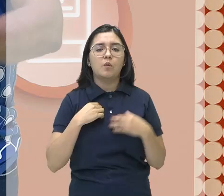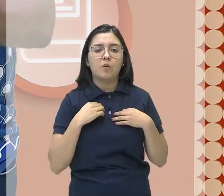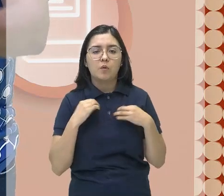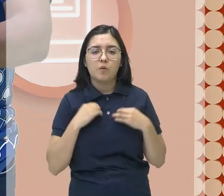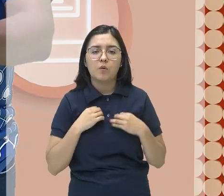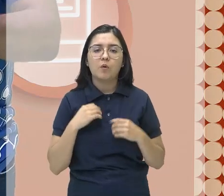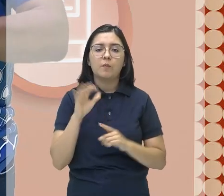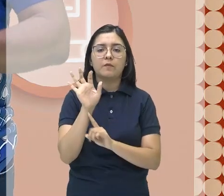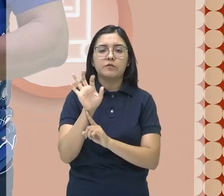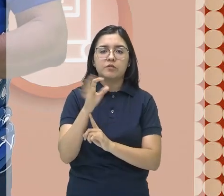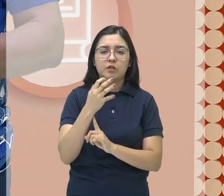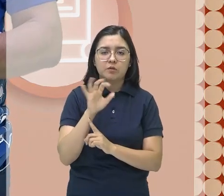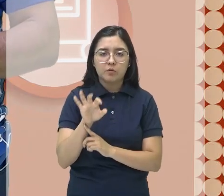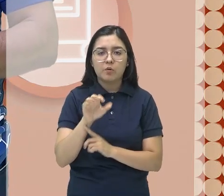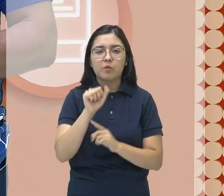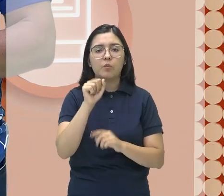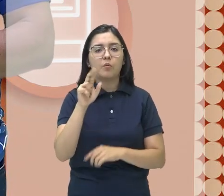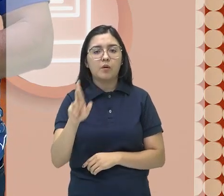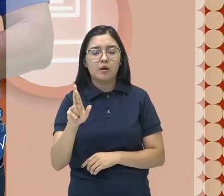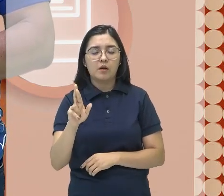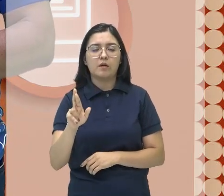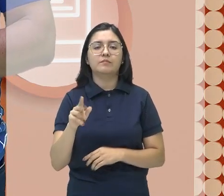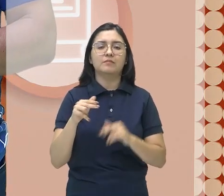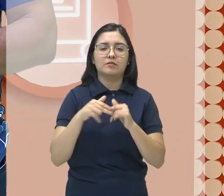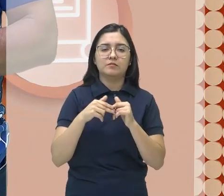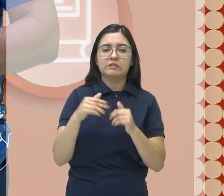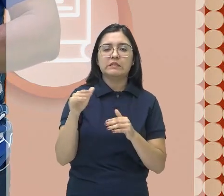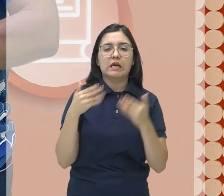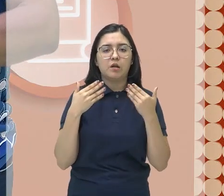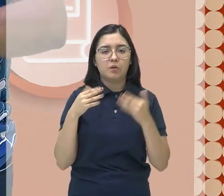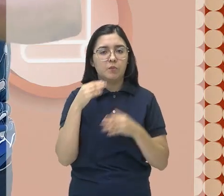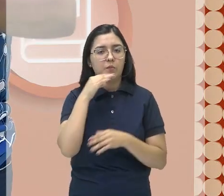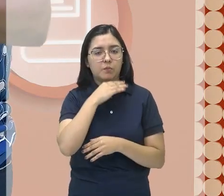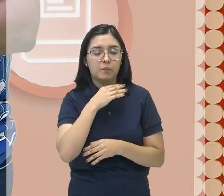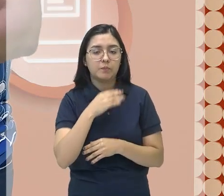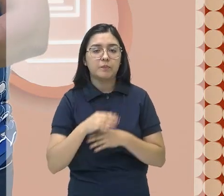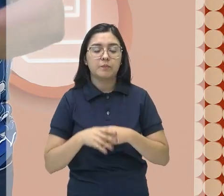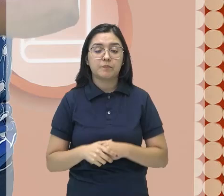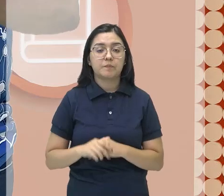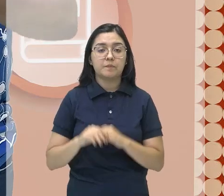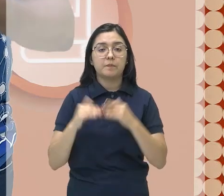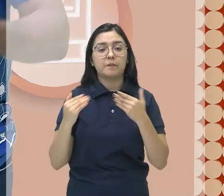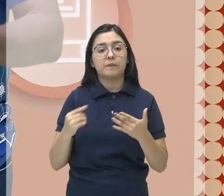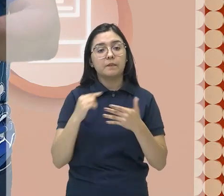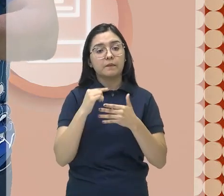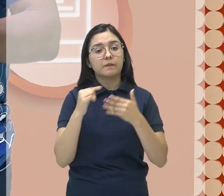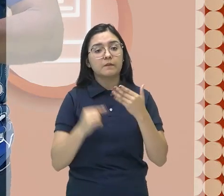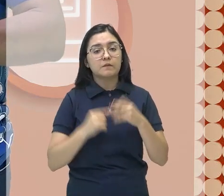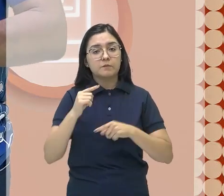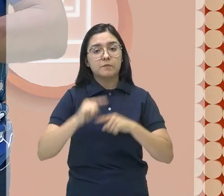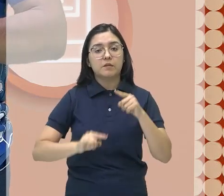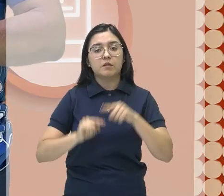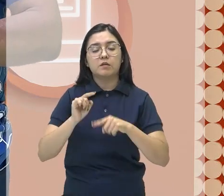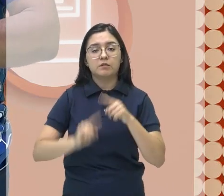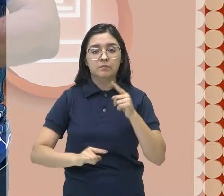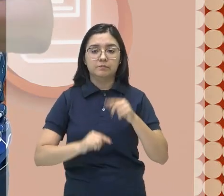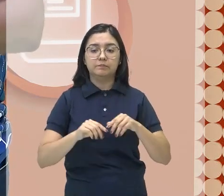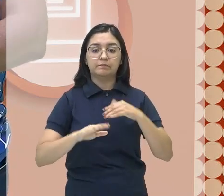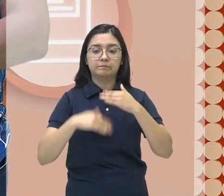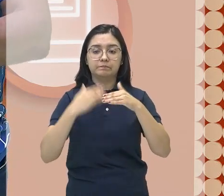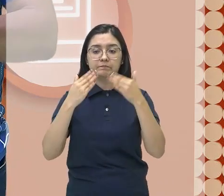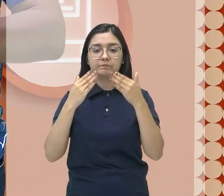até o ar-condicionado, com calorão. Então, esses mecanismos vão se tornando, e eles